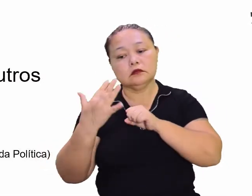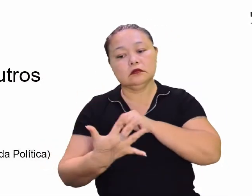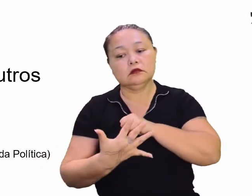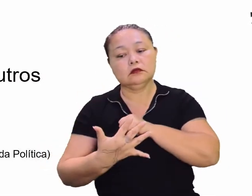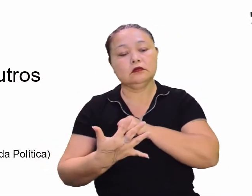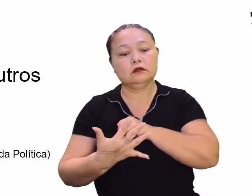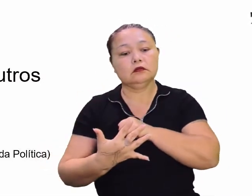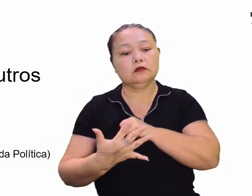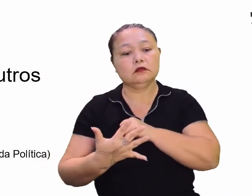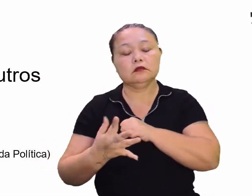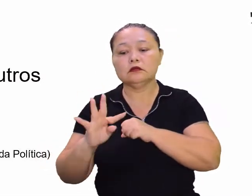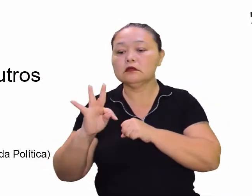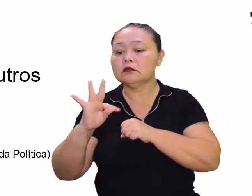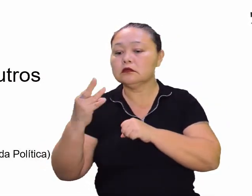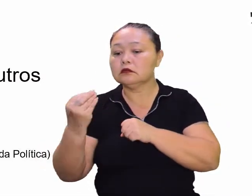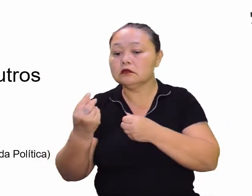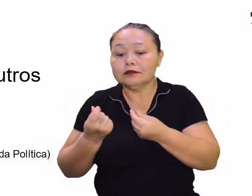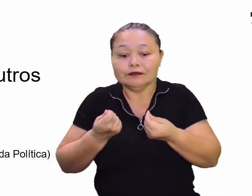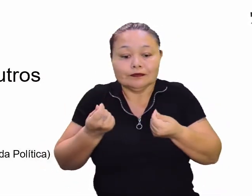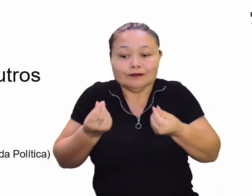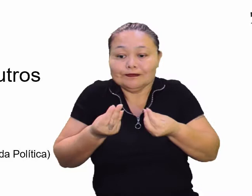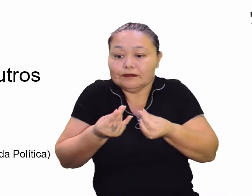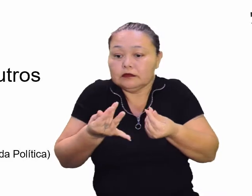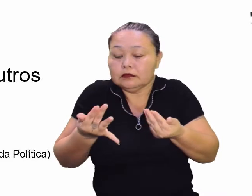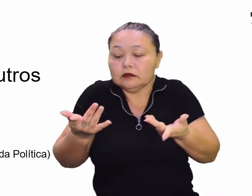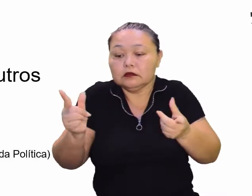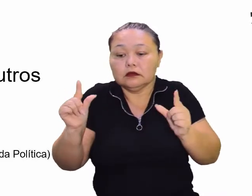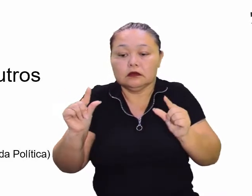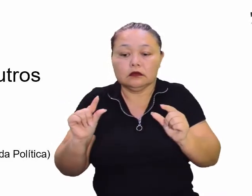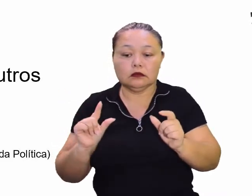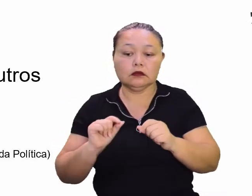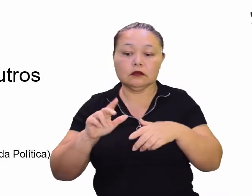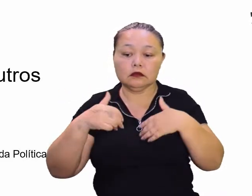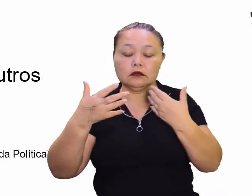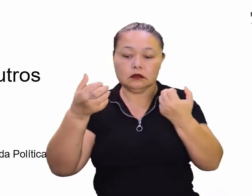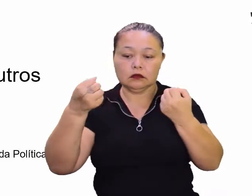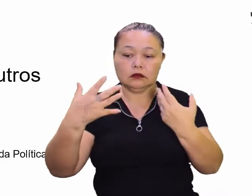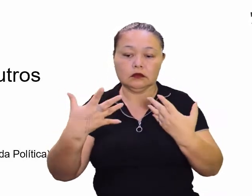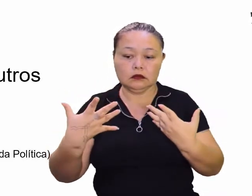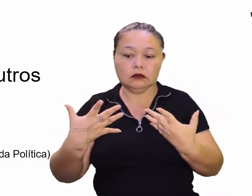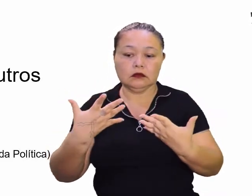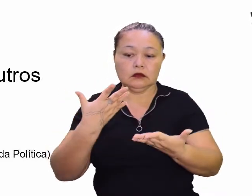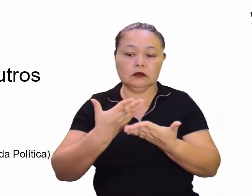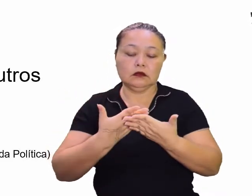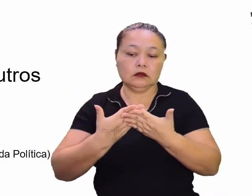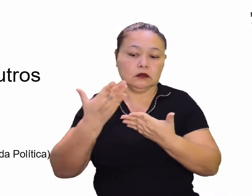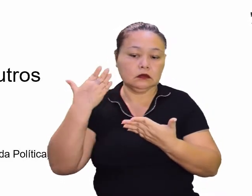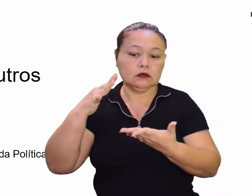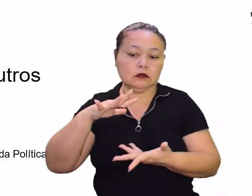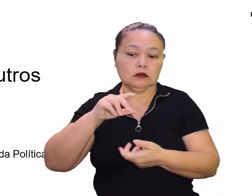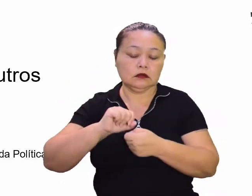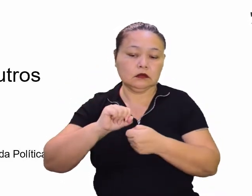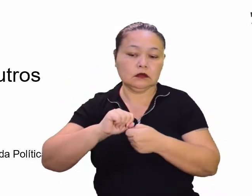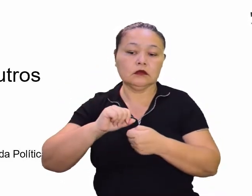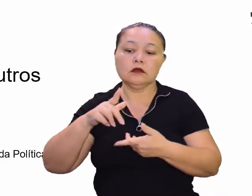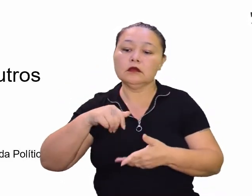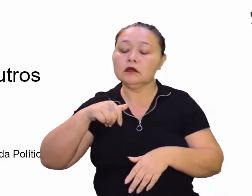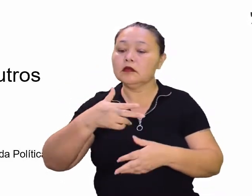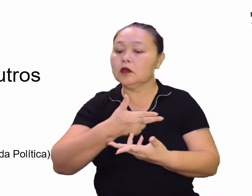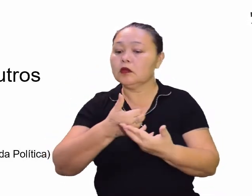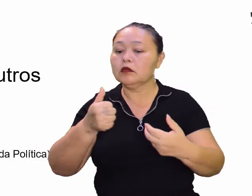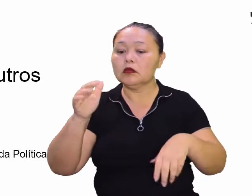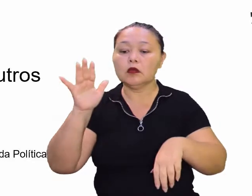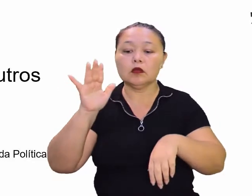né? Que tudo ficou racionalizado no mundo. Até que você explicou em aulas passadas que ficou mais caro